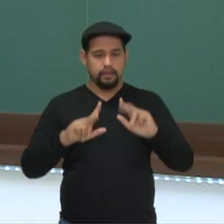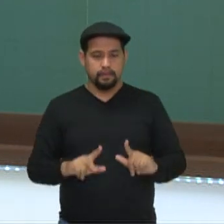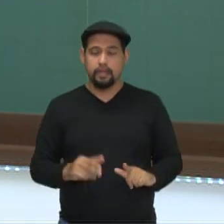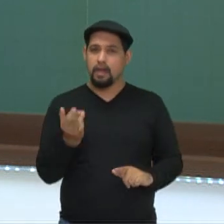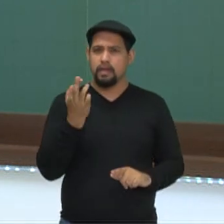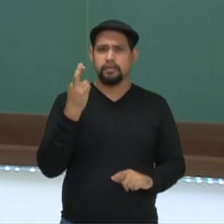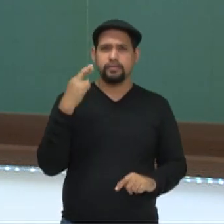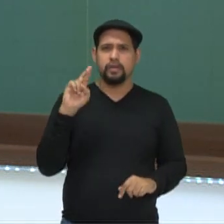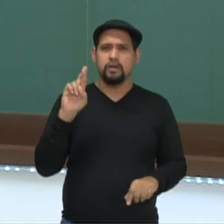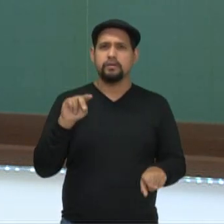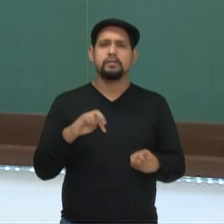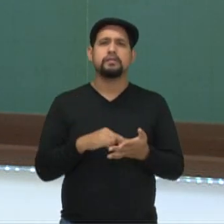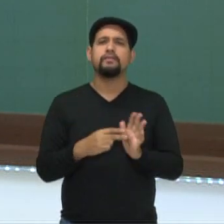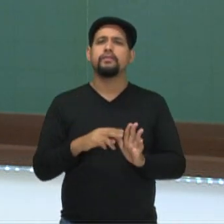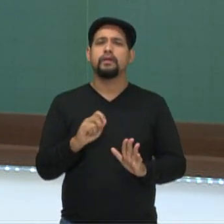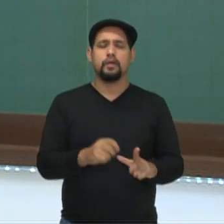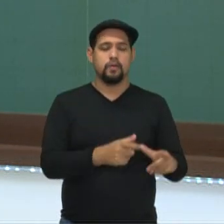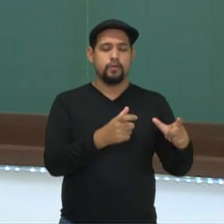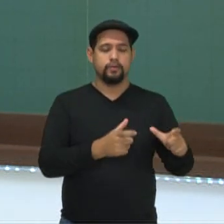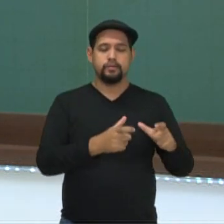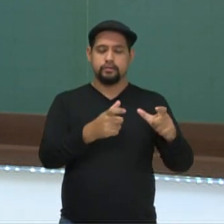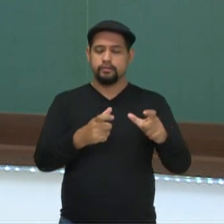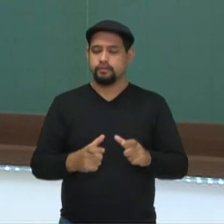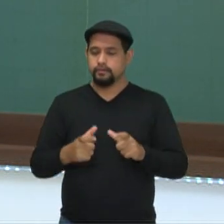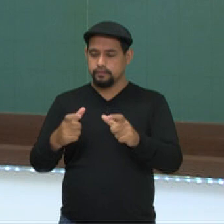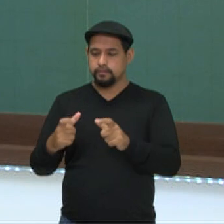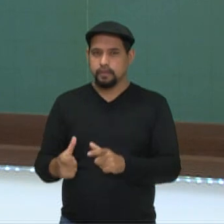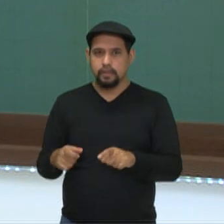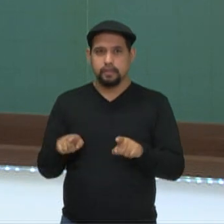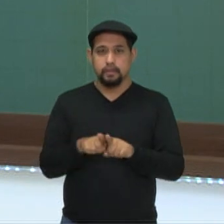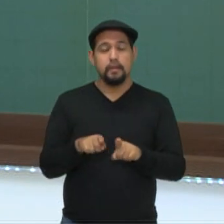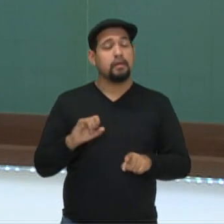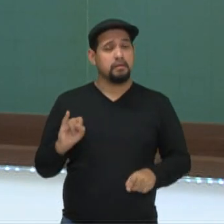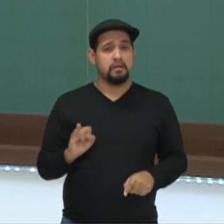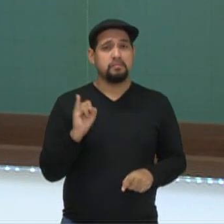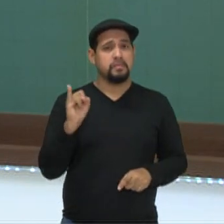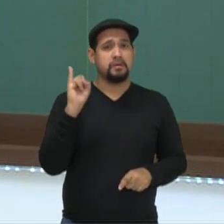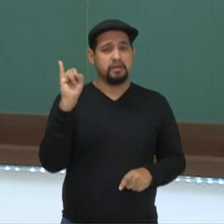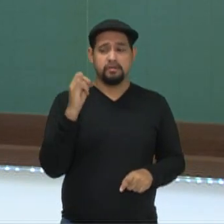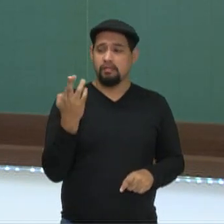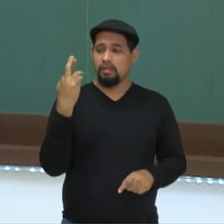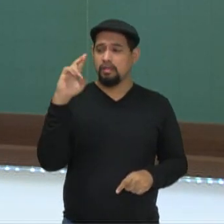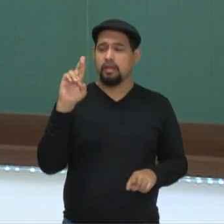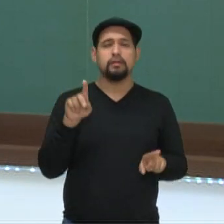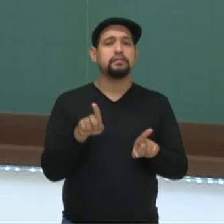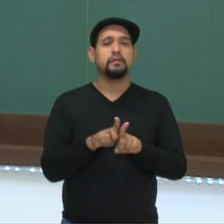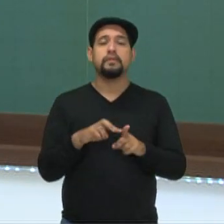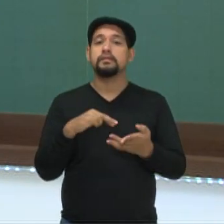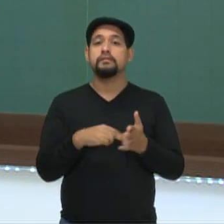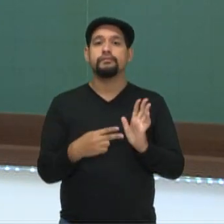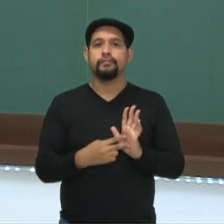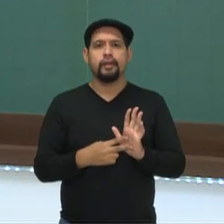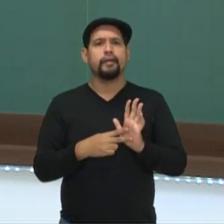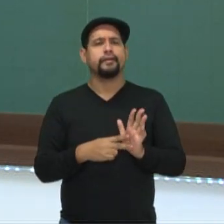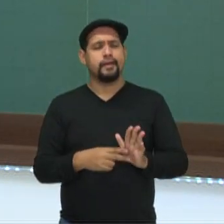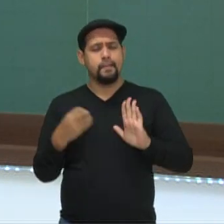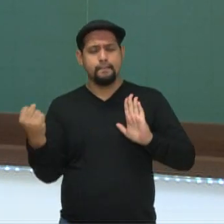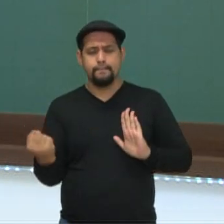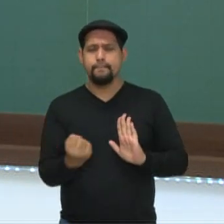religiosa, são os lugares sagrados, que além de ser importante para as religiões, também são patrimônio